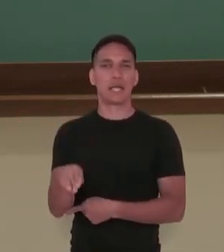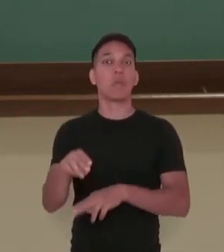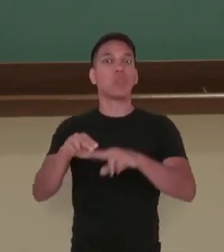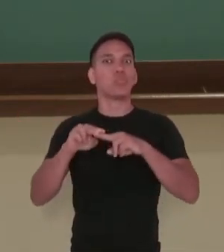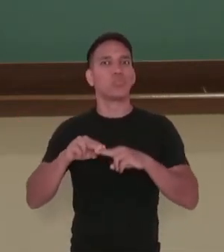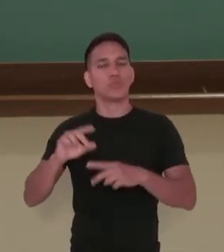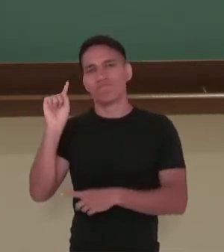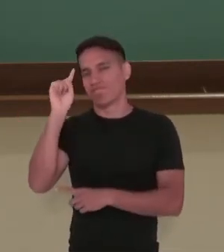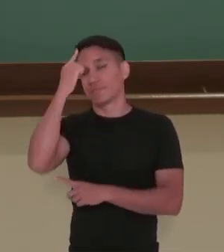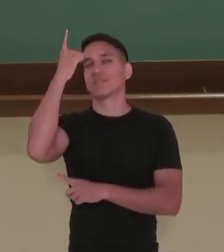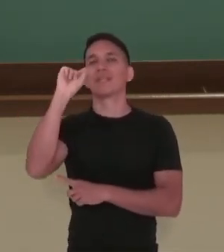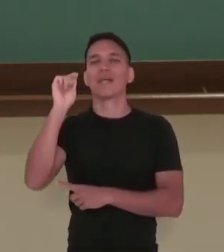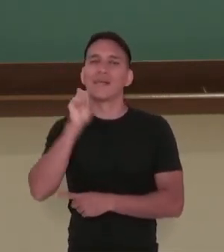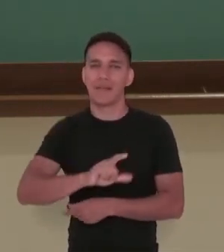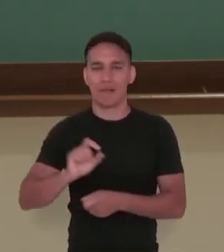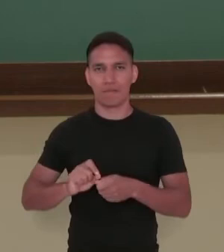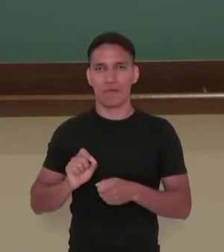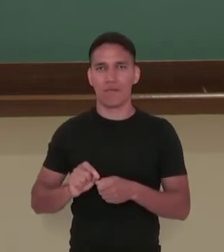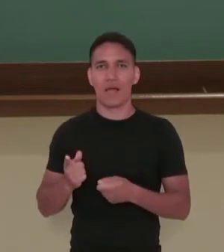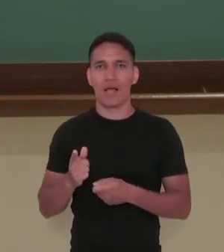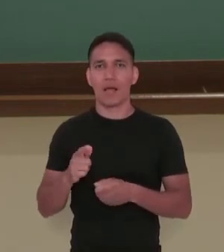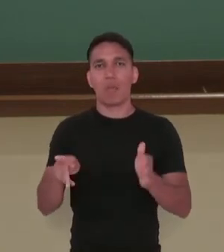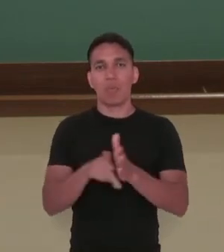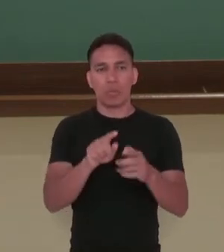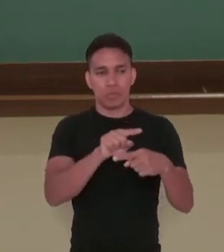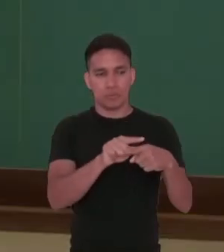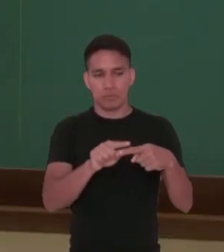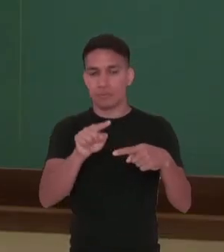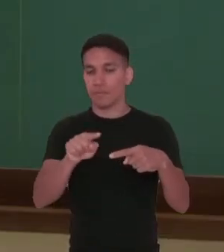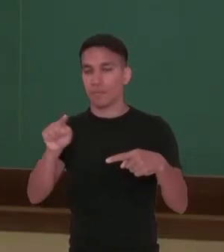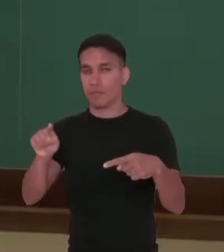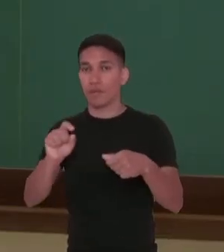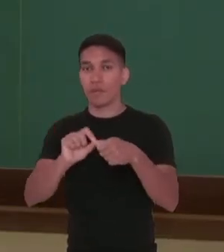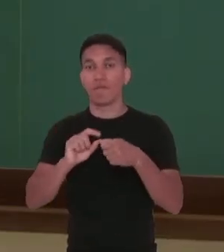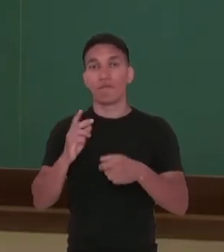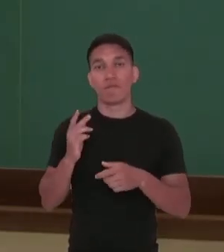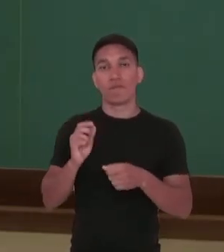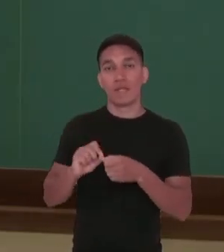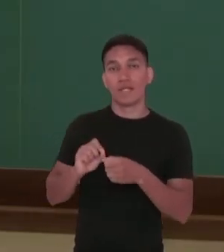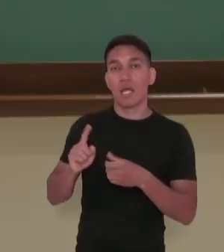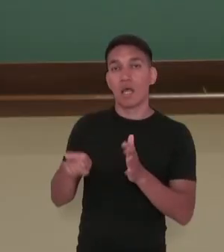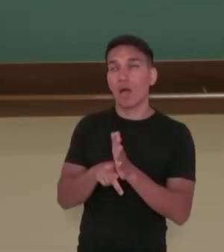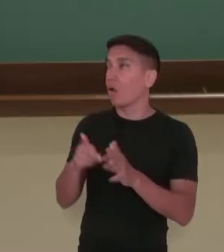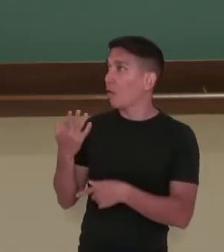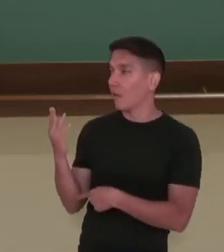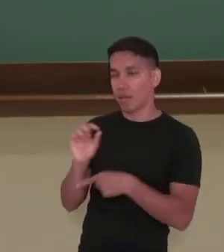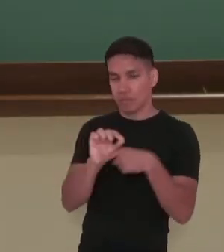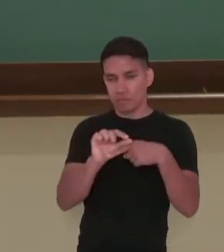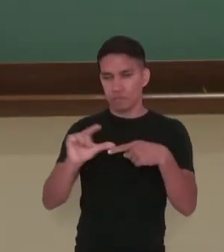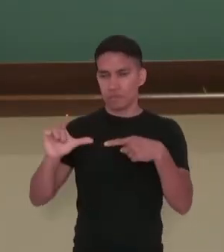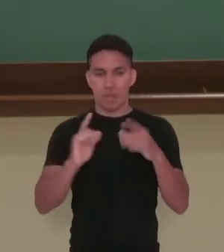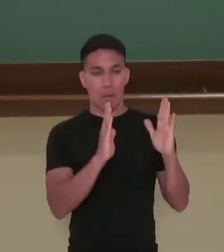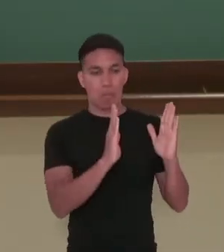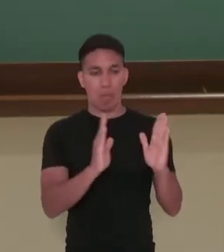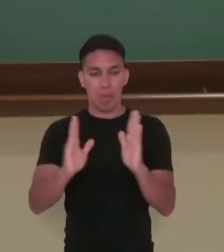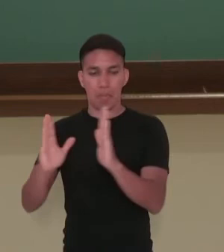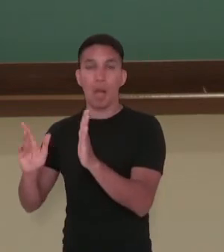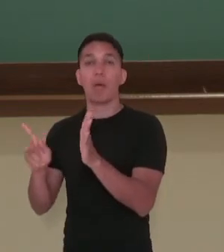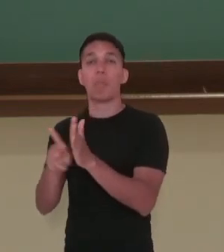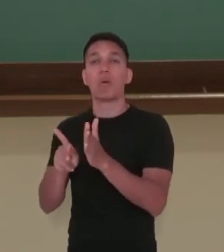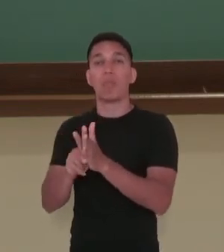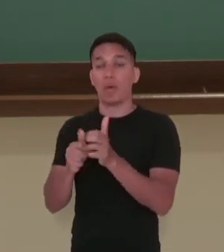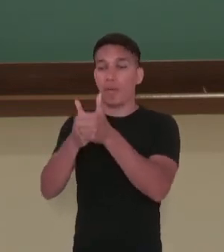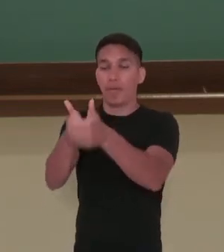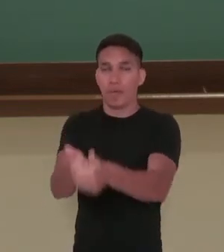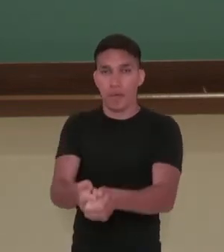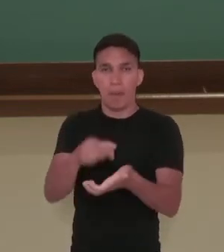escala gráfica. Então a escala gráfica consiste em uma barra graduada que acompanha o mapa. Então existem mapas